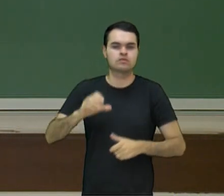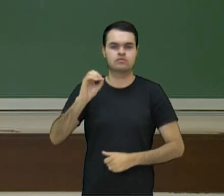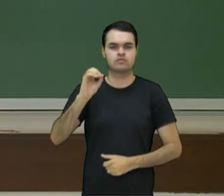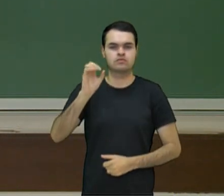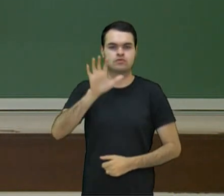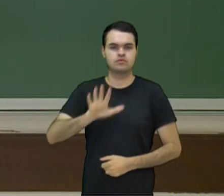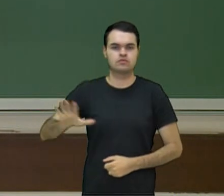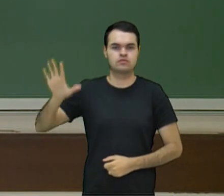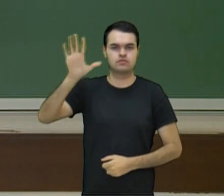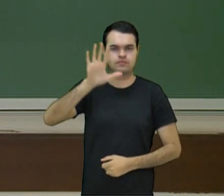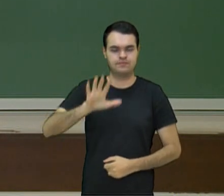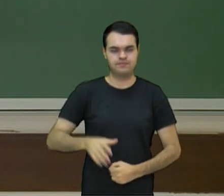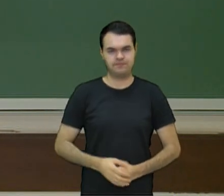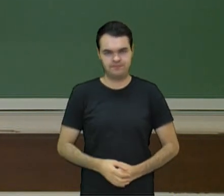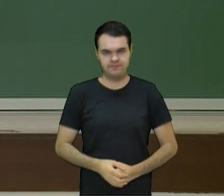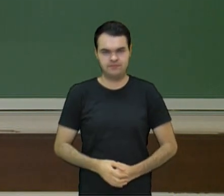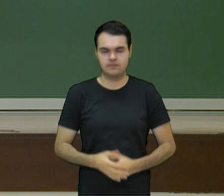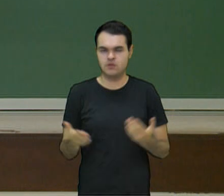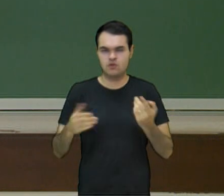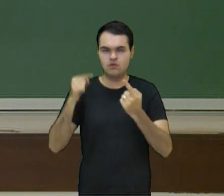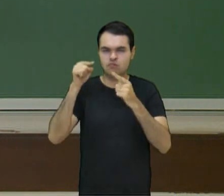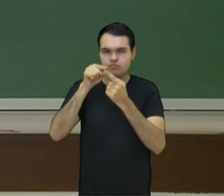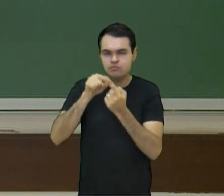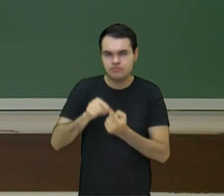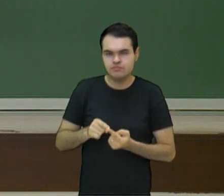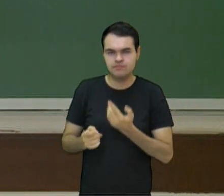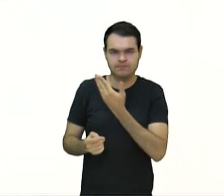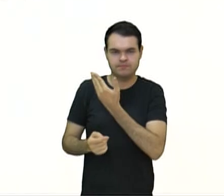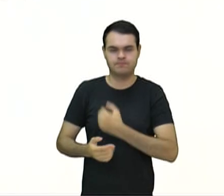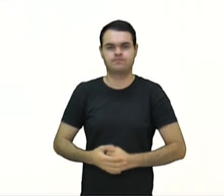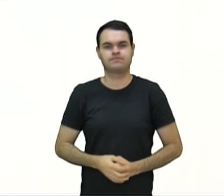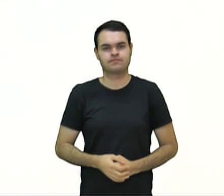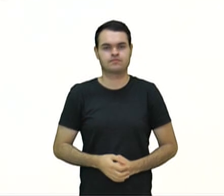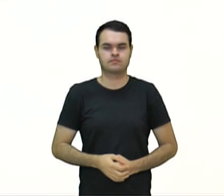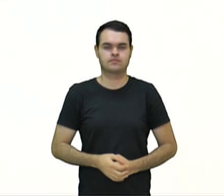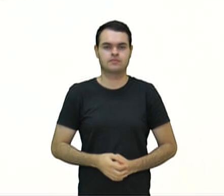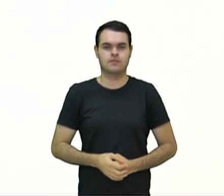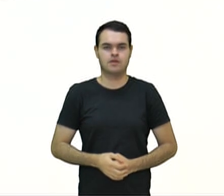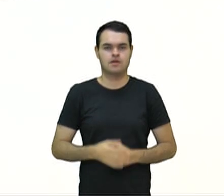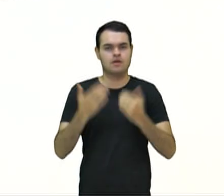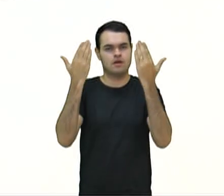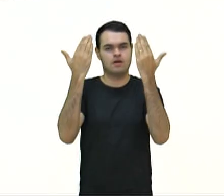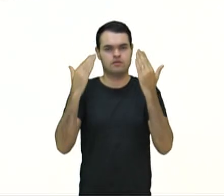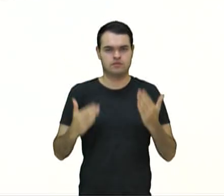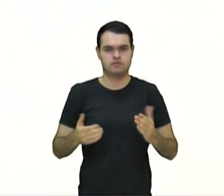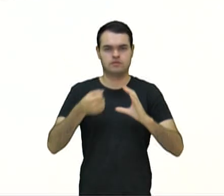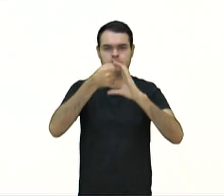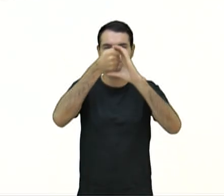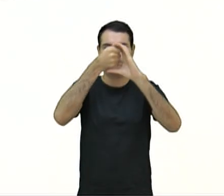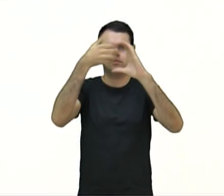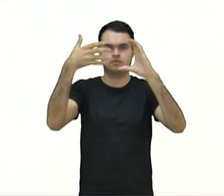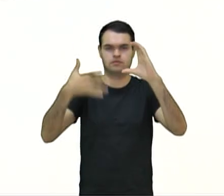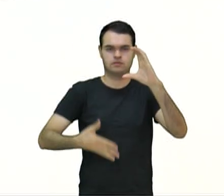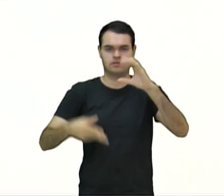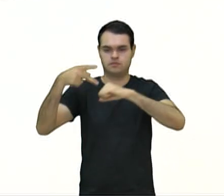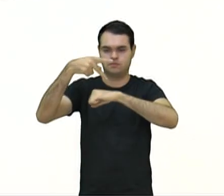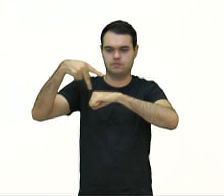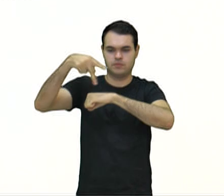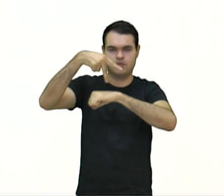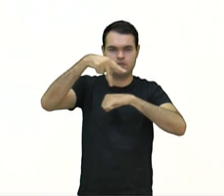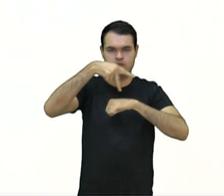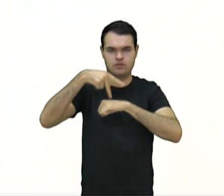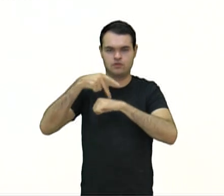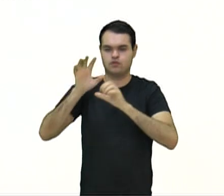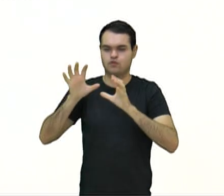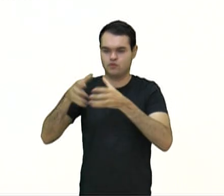para os objetivos da nossa aula. Nós vamos analisar características de países e grupos